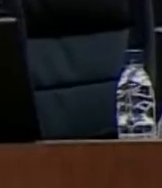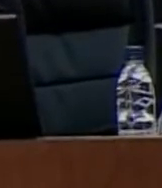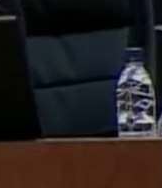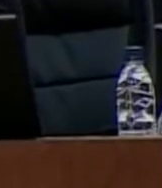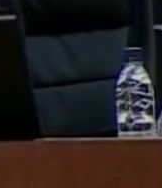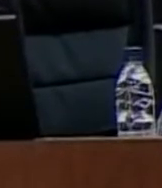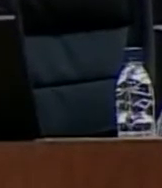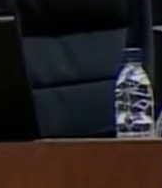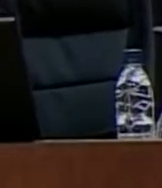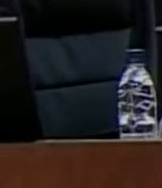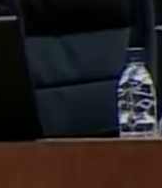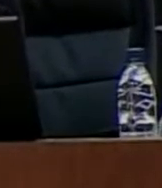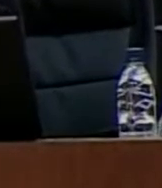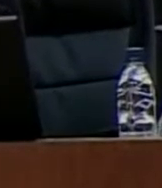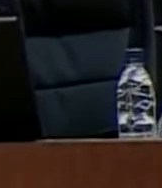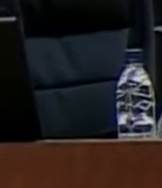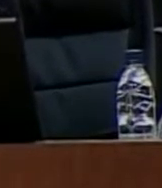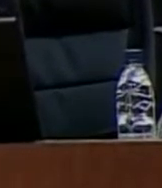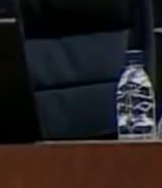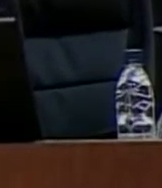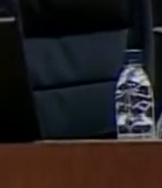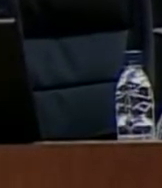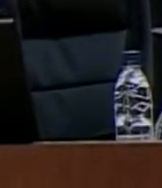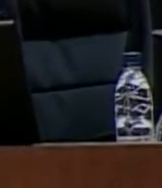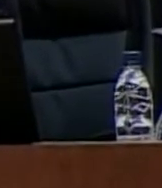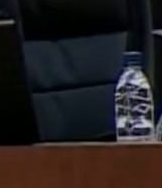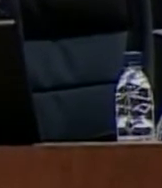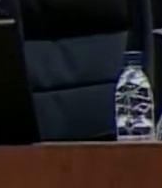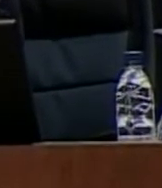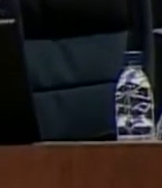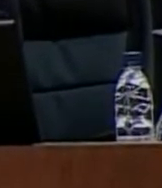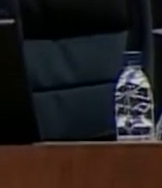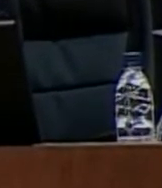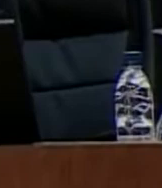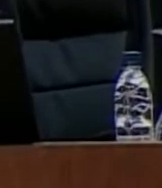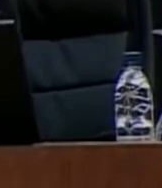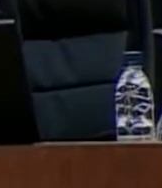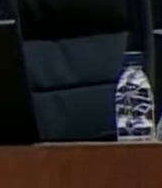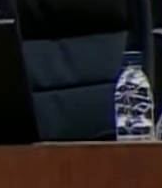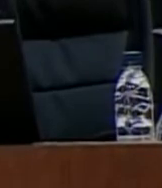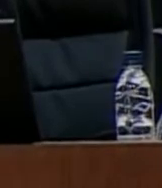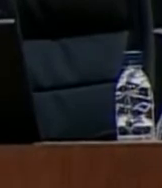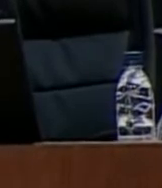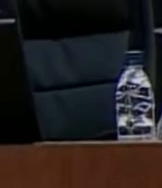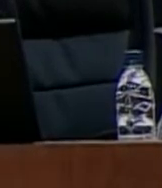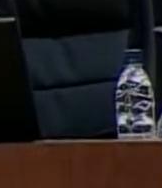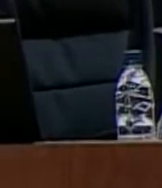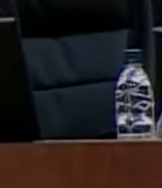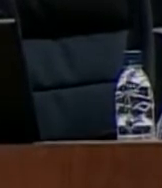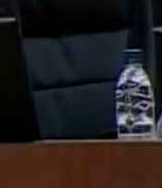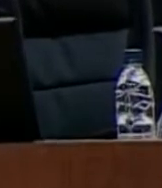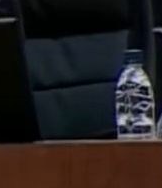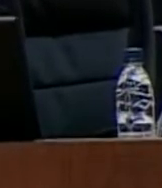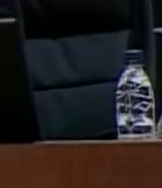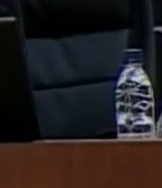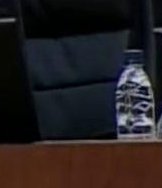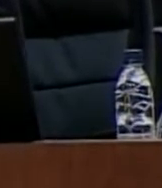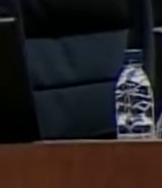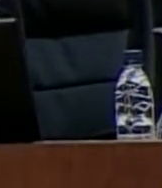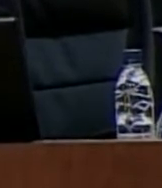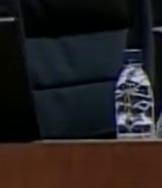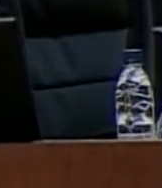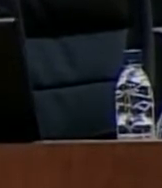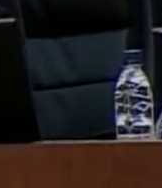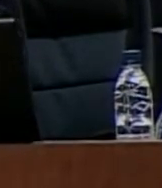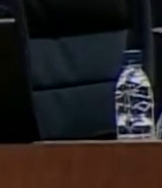formação de consensos e, necessariamente, um espaço para que nós possamos estruturar